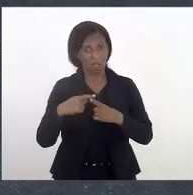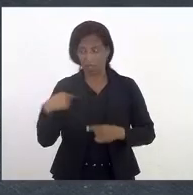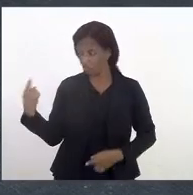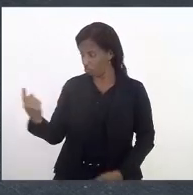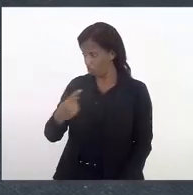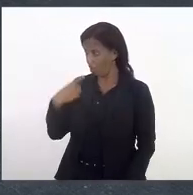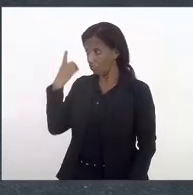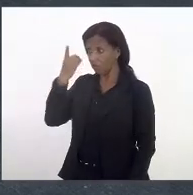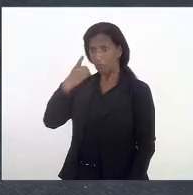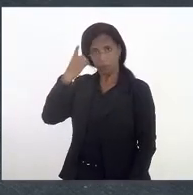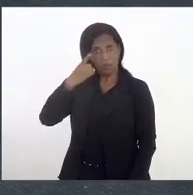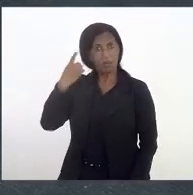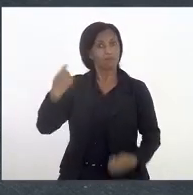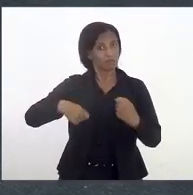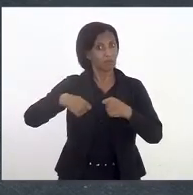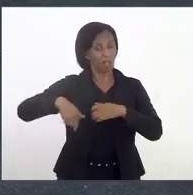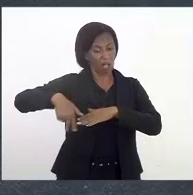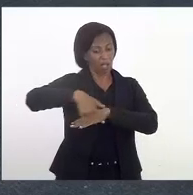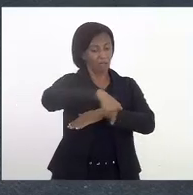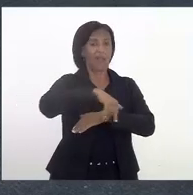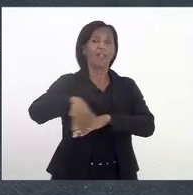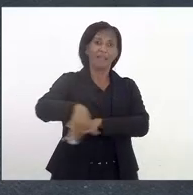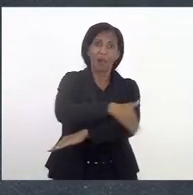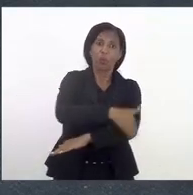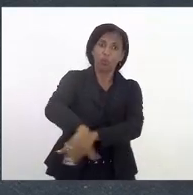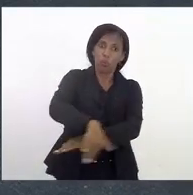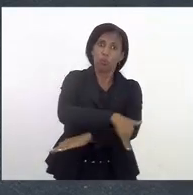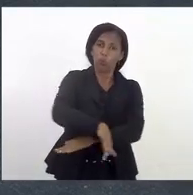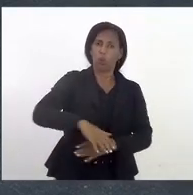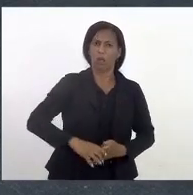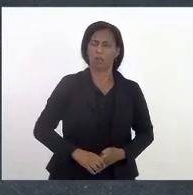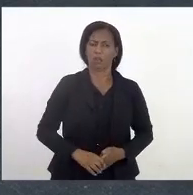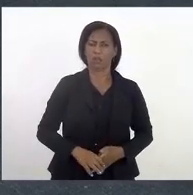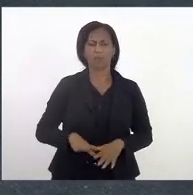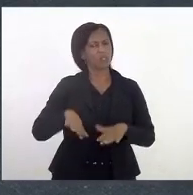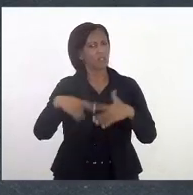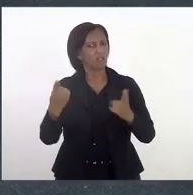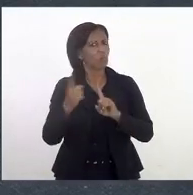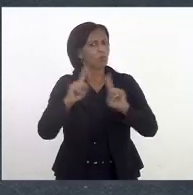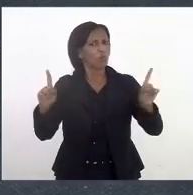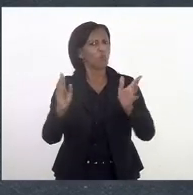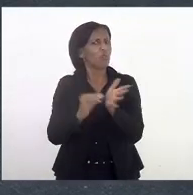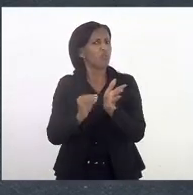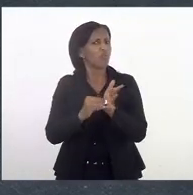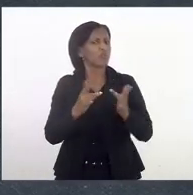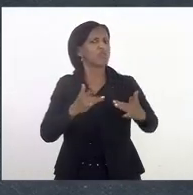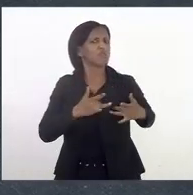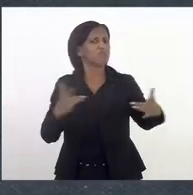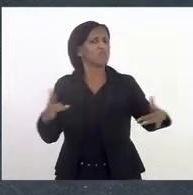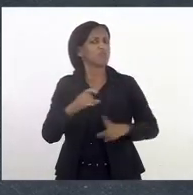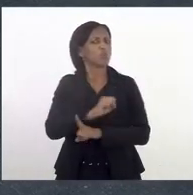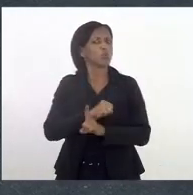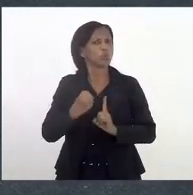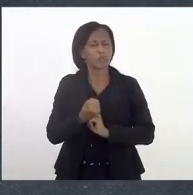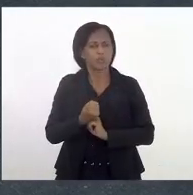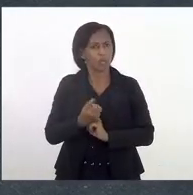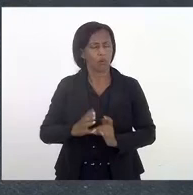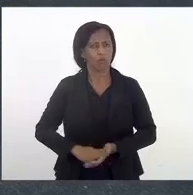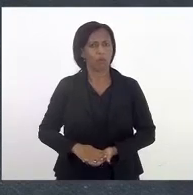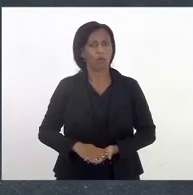Estamos vendo isso então não nos falta sensibilidade social nem para aumentar